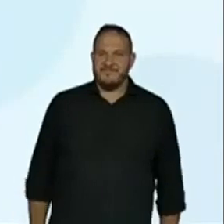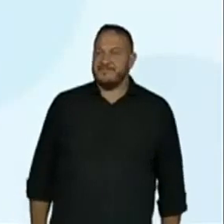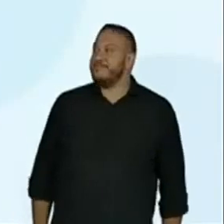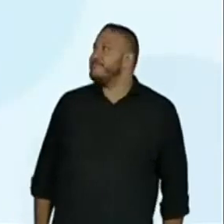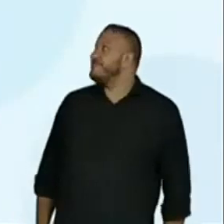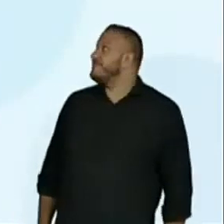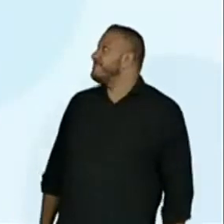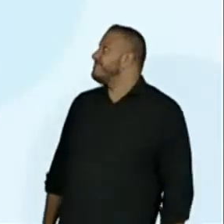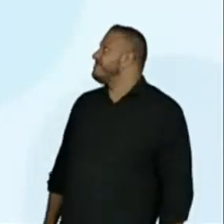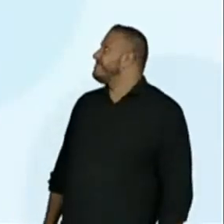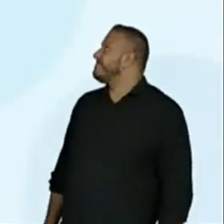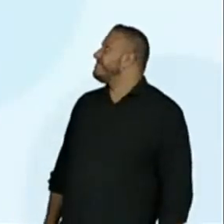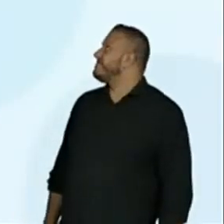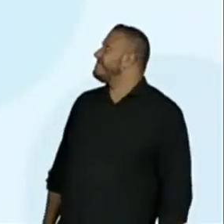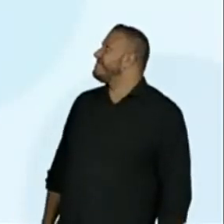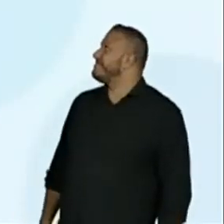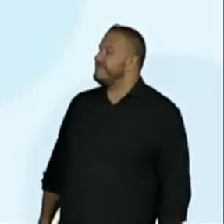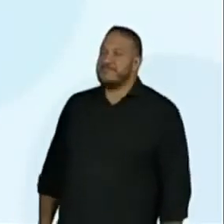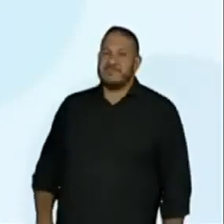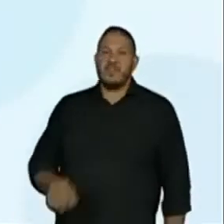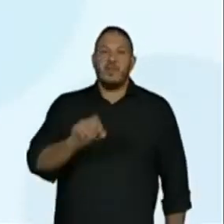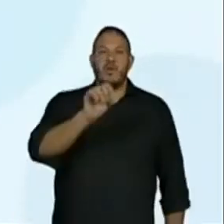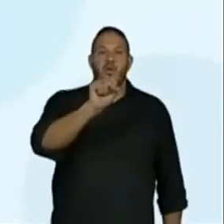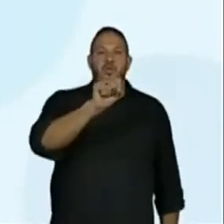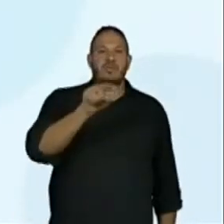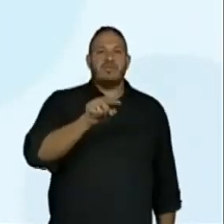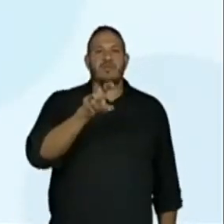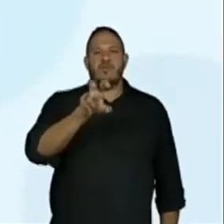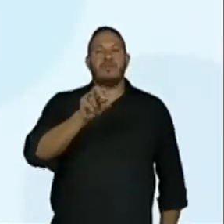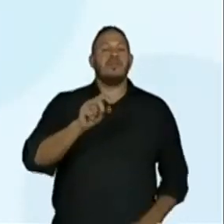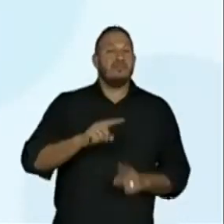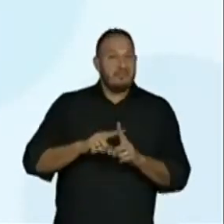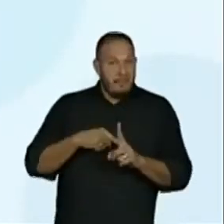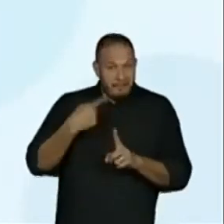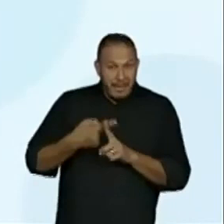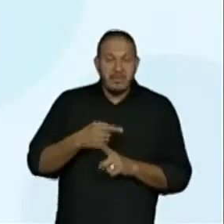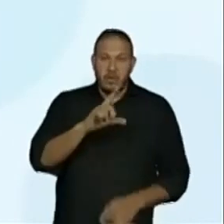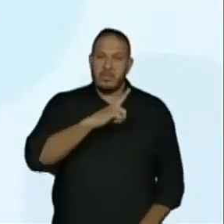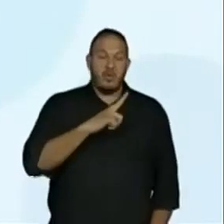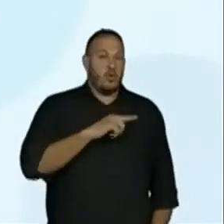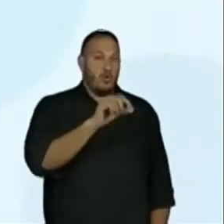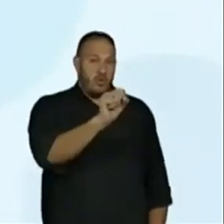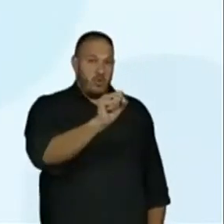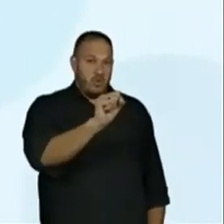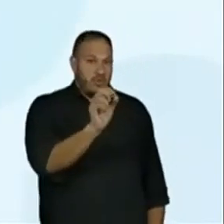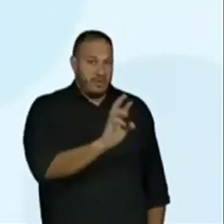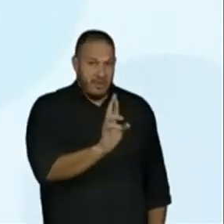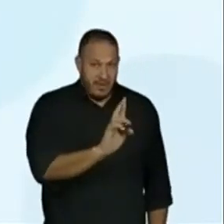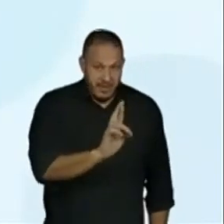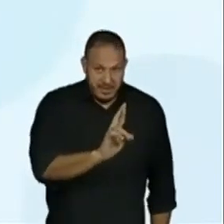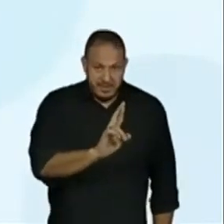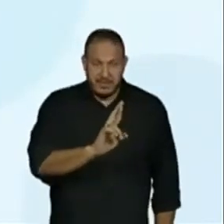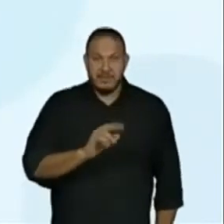Opa, faltou a vírgula. 8,50 mais 8,50, eu tenho R$ 8